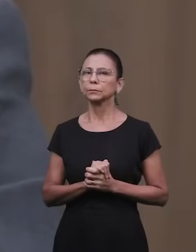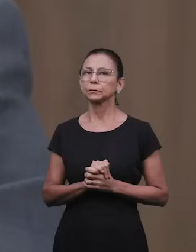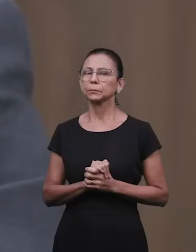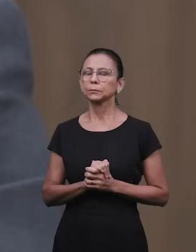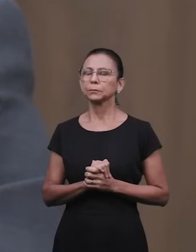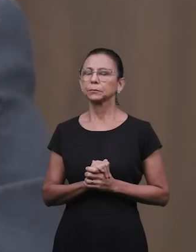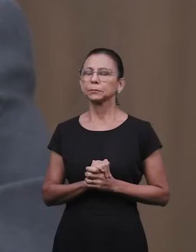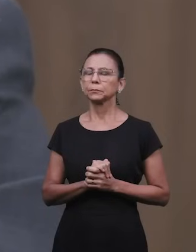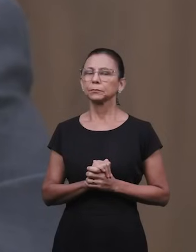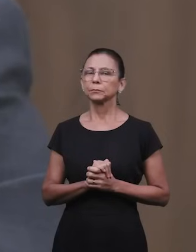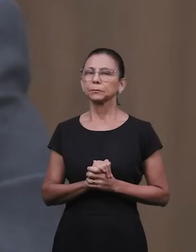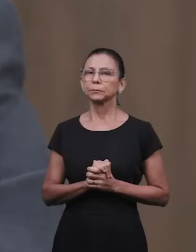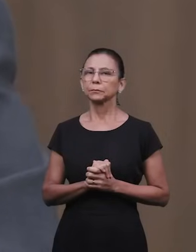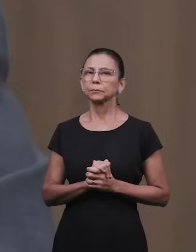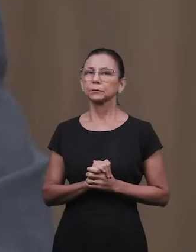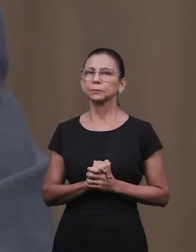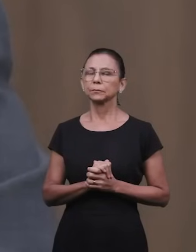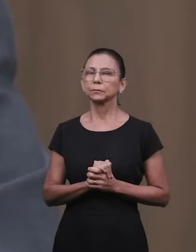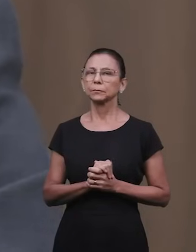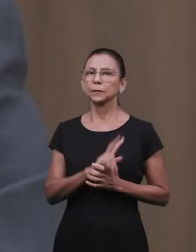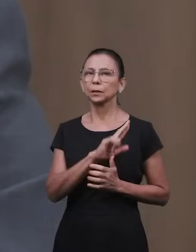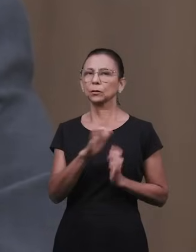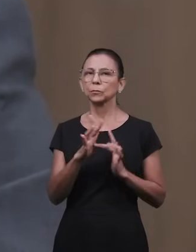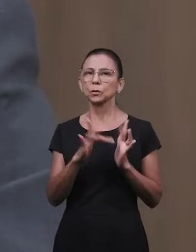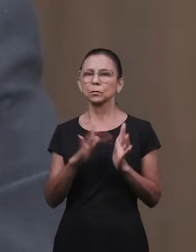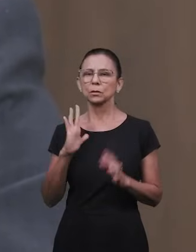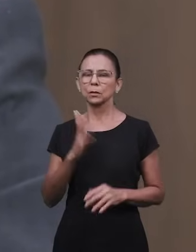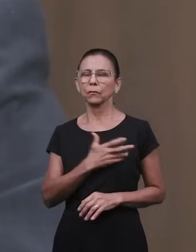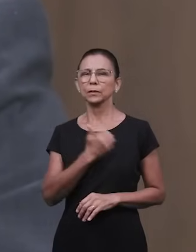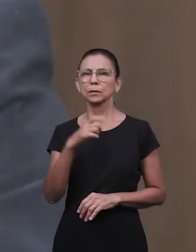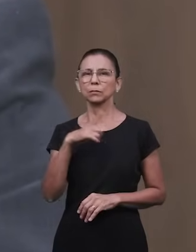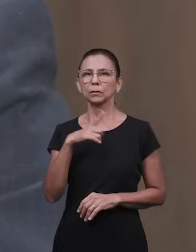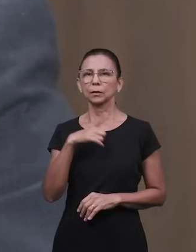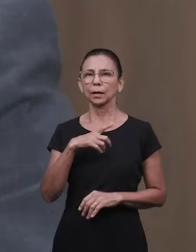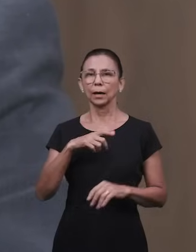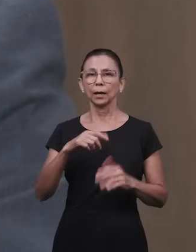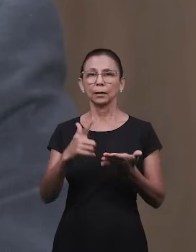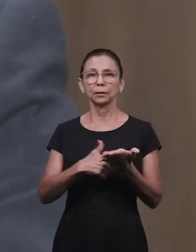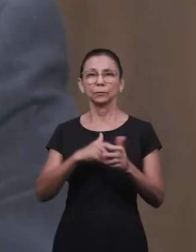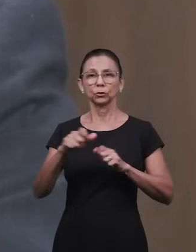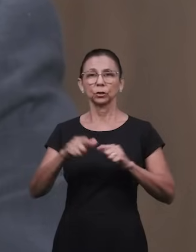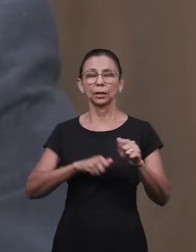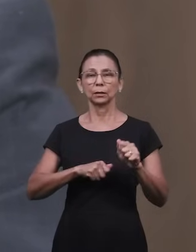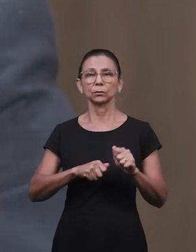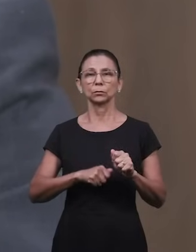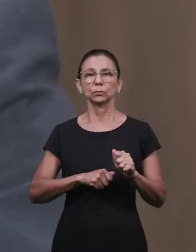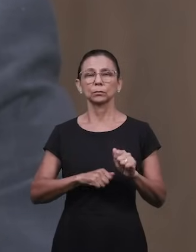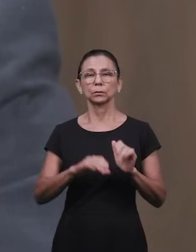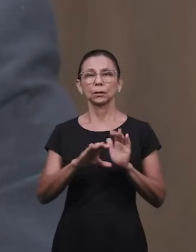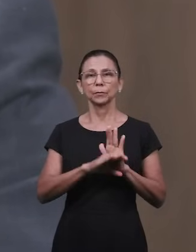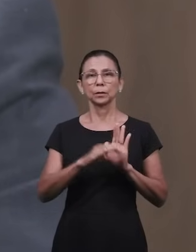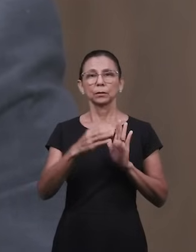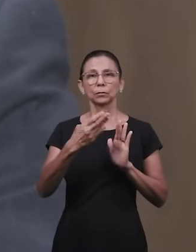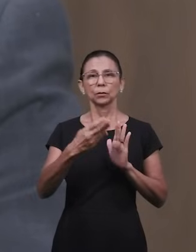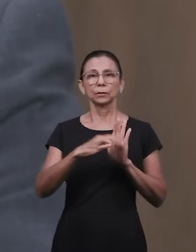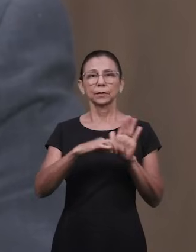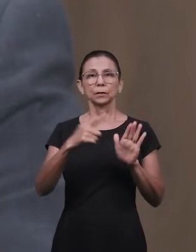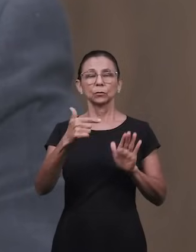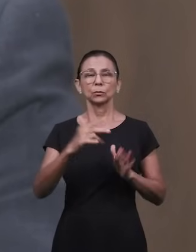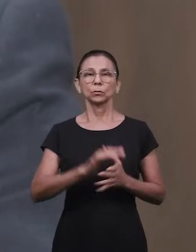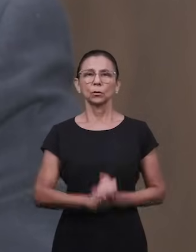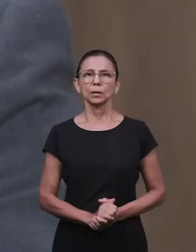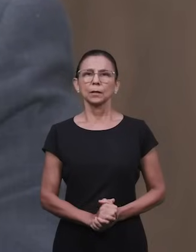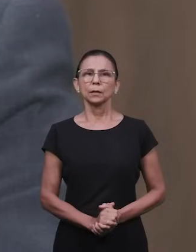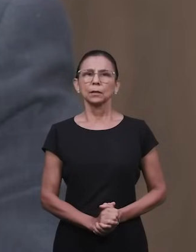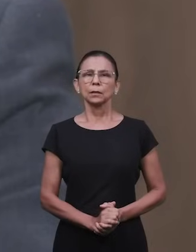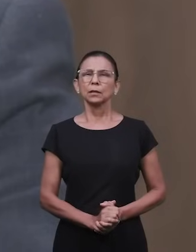Marcos falou sobre um texto, tem também um outro texto em Atos dos Apóstolos, em Atos dos Apóstolos 4:12, fala: em nenhum outro